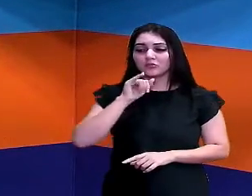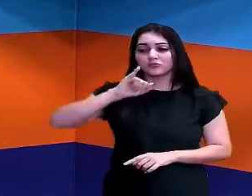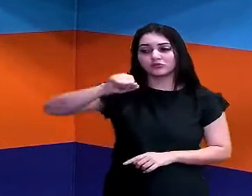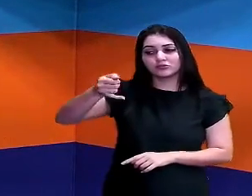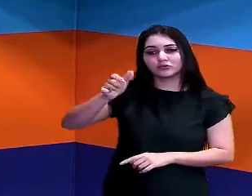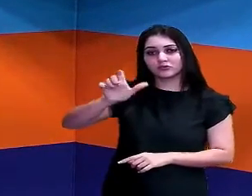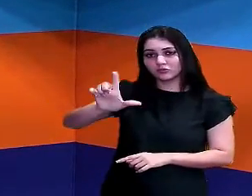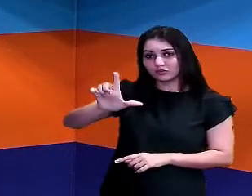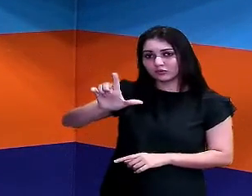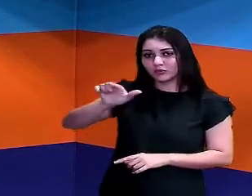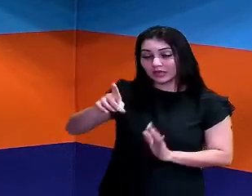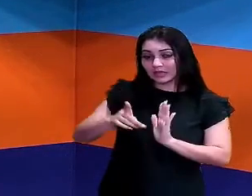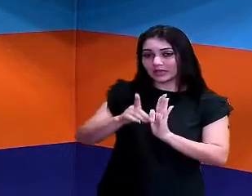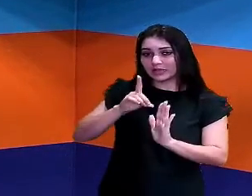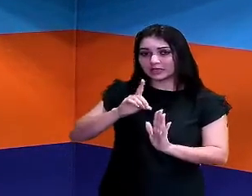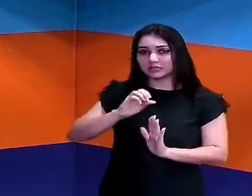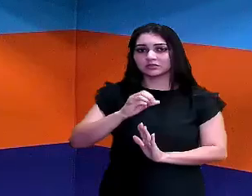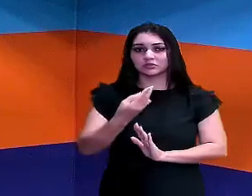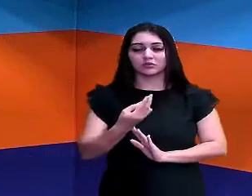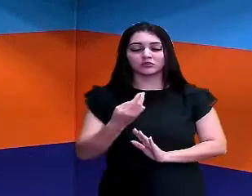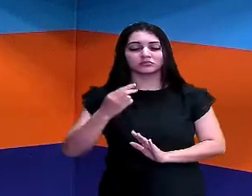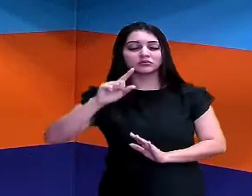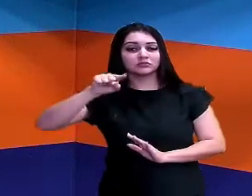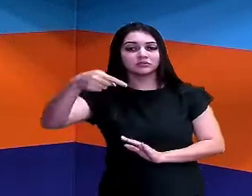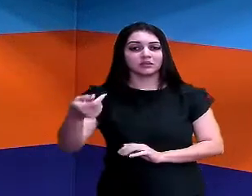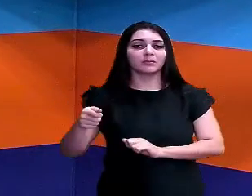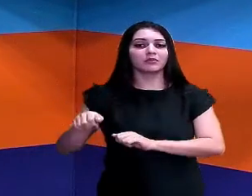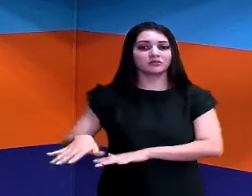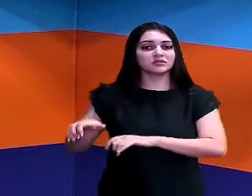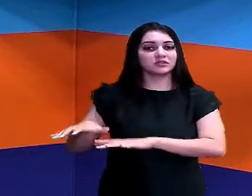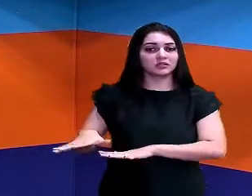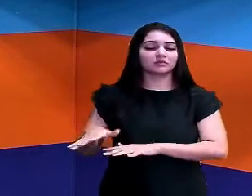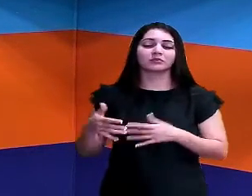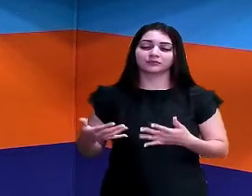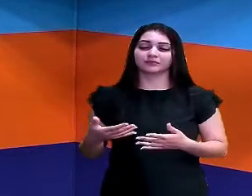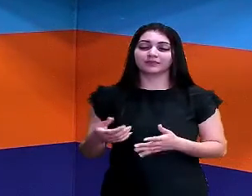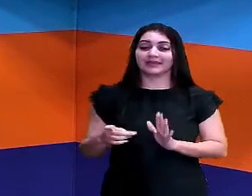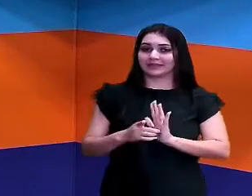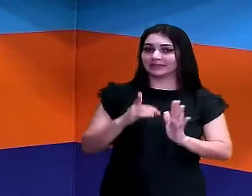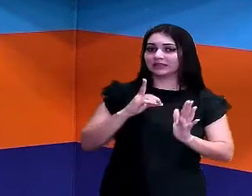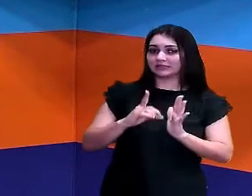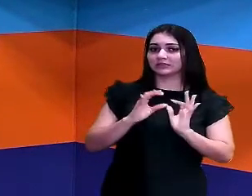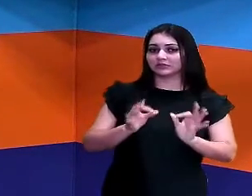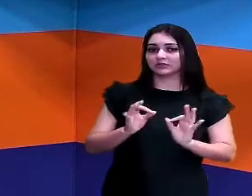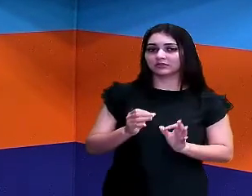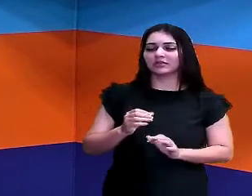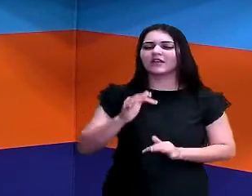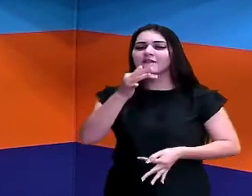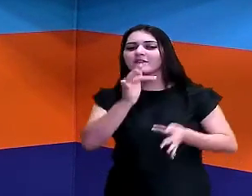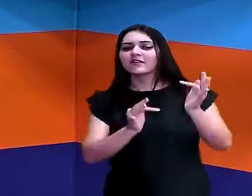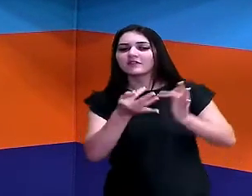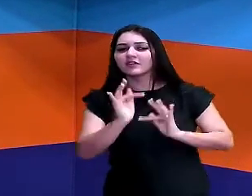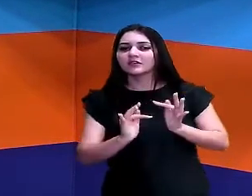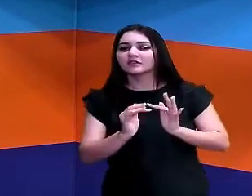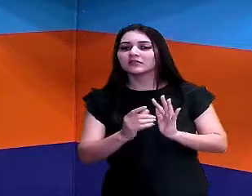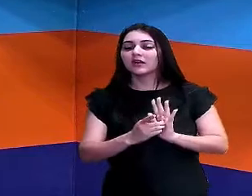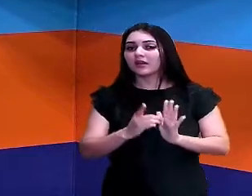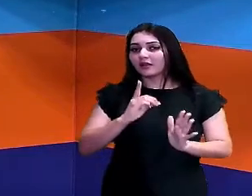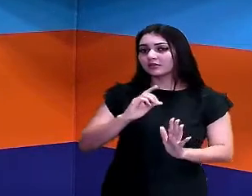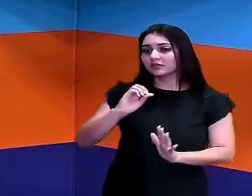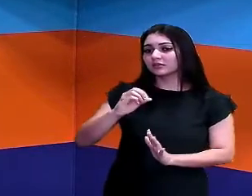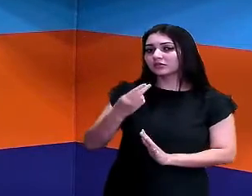ele vem antes ou depois de setembro? Ele vai vir antes, né? E o fevereiro, ele vem